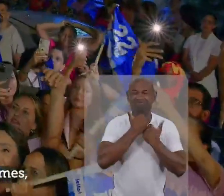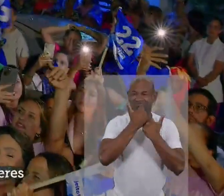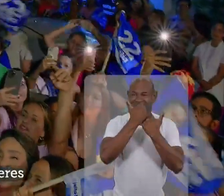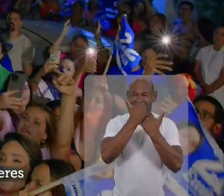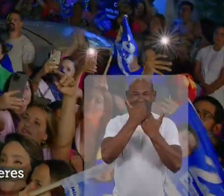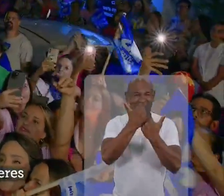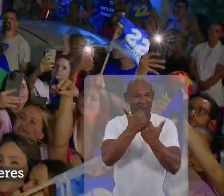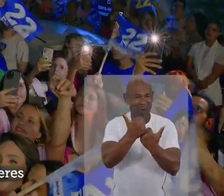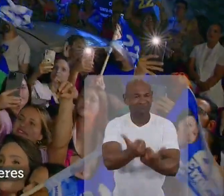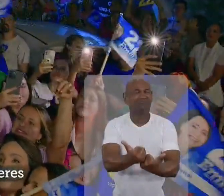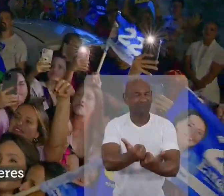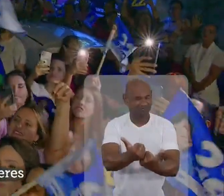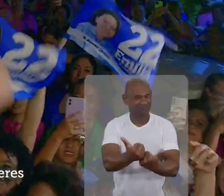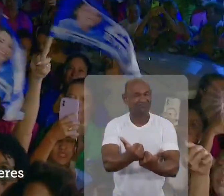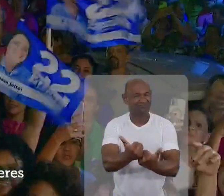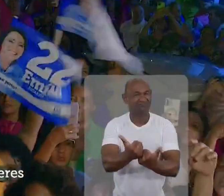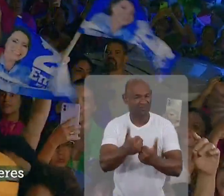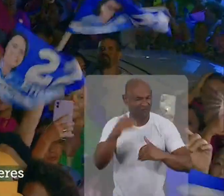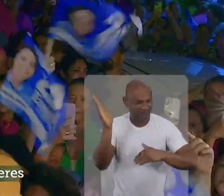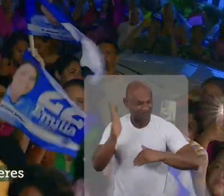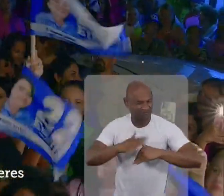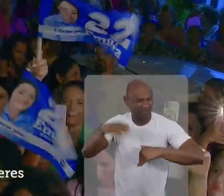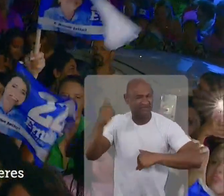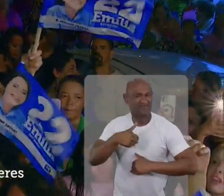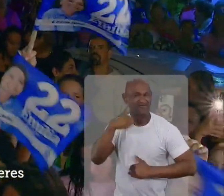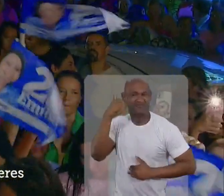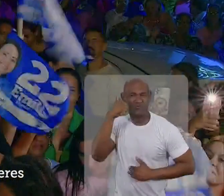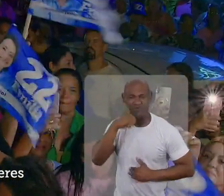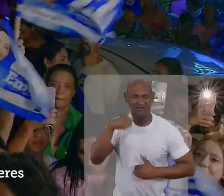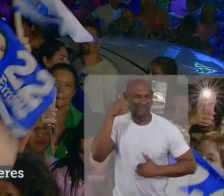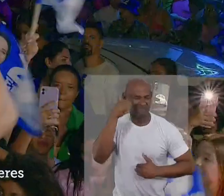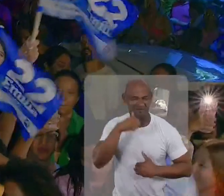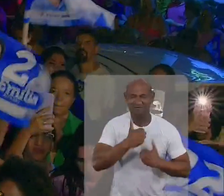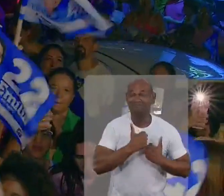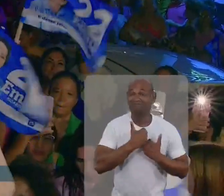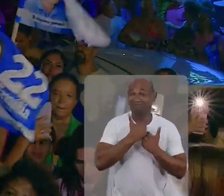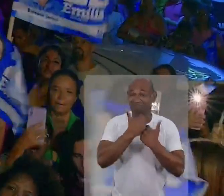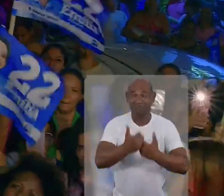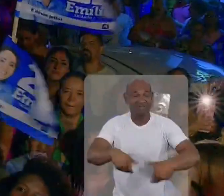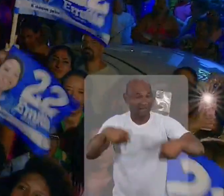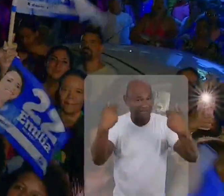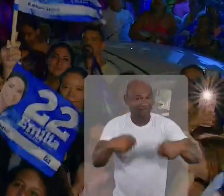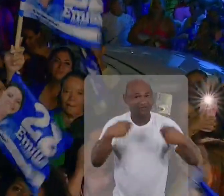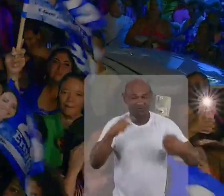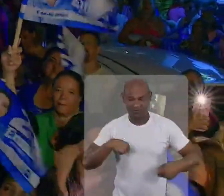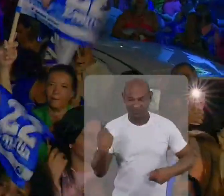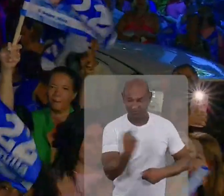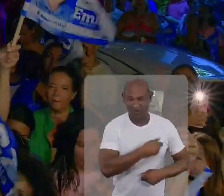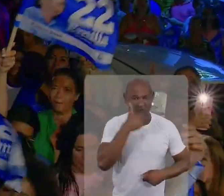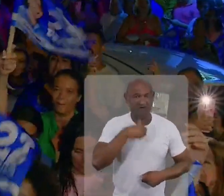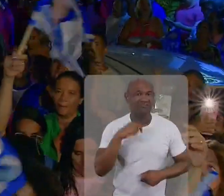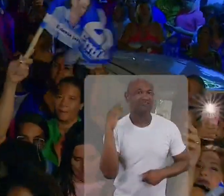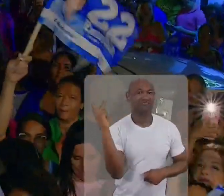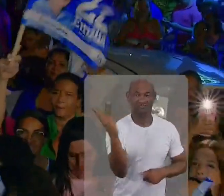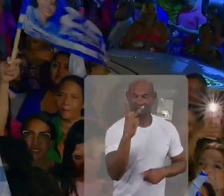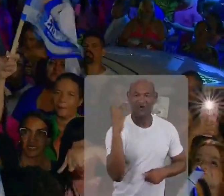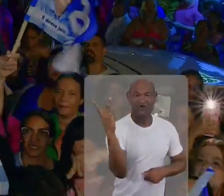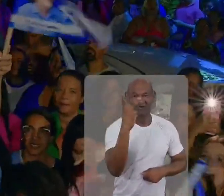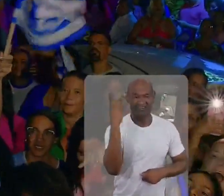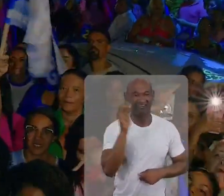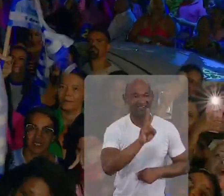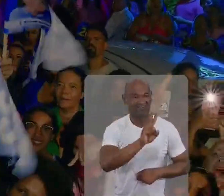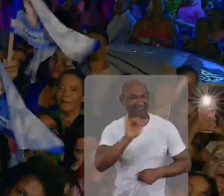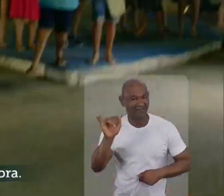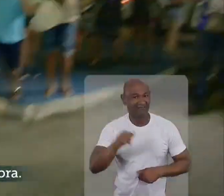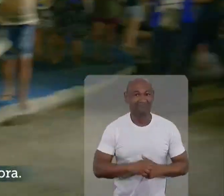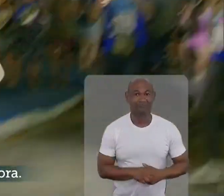firmes, multiplicando mais e mais mulheres que querem fazer história. Nós vamos